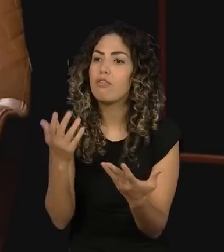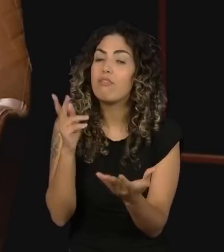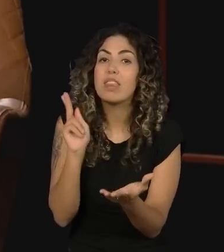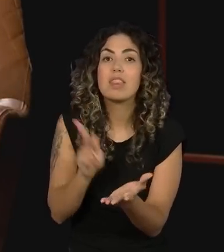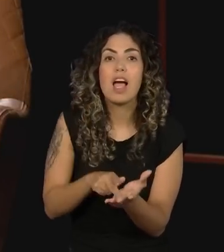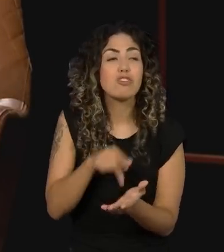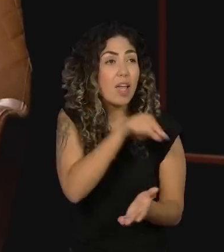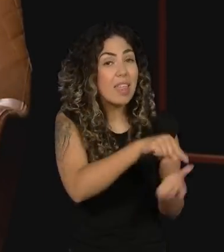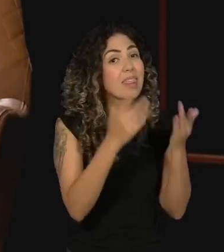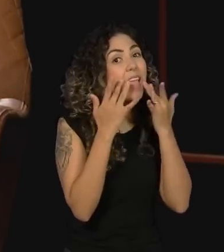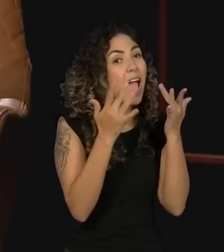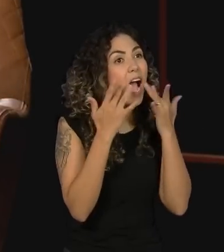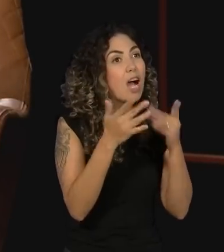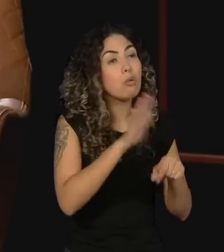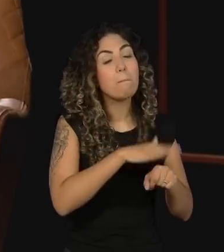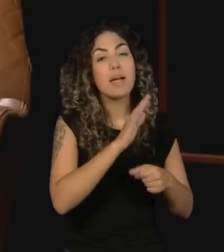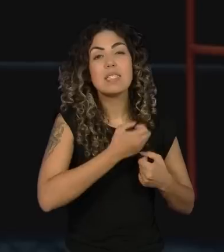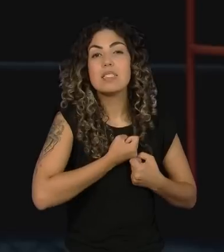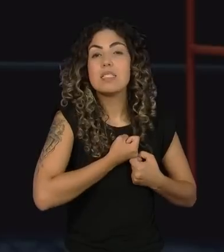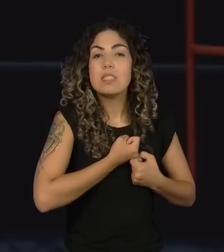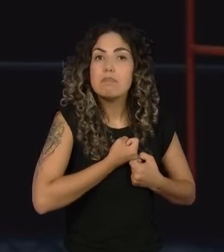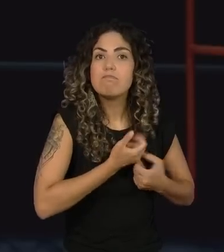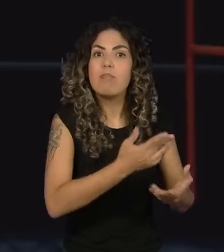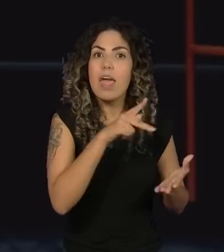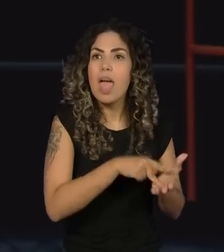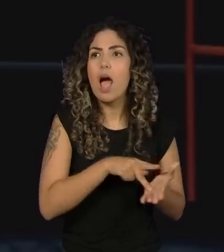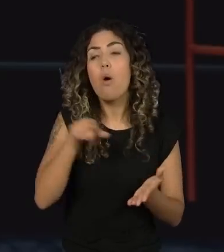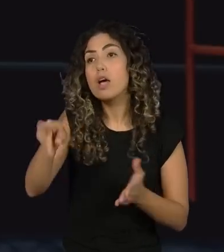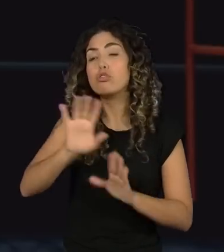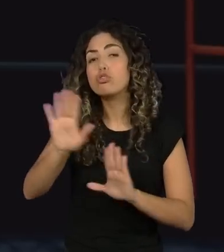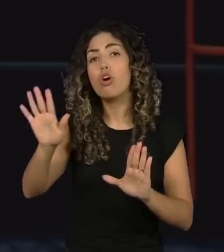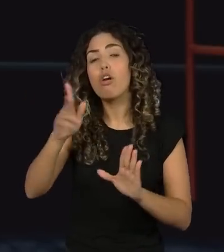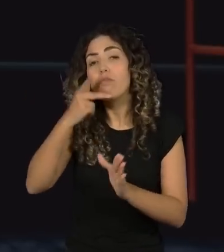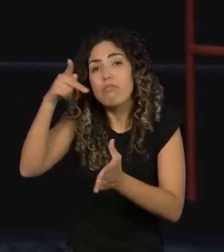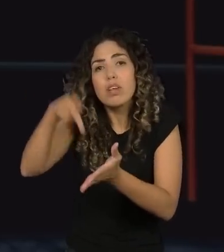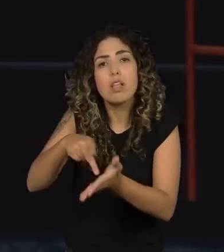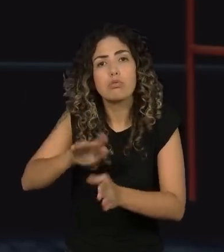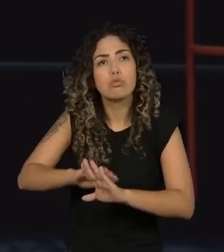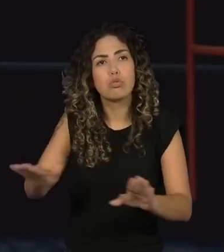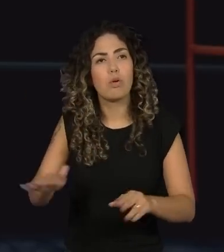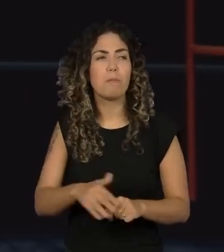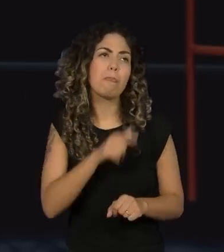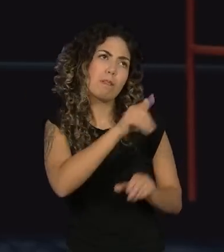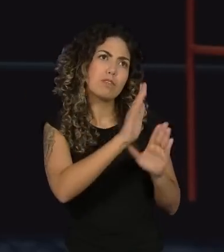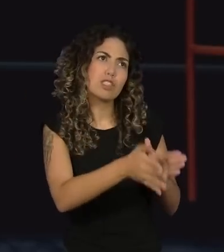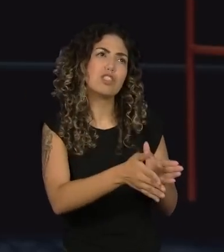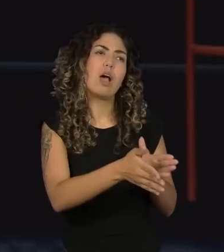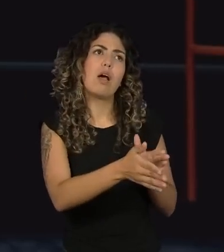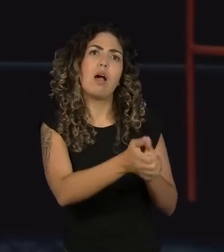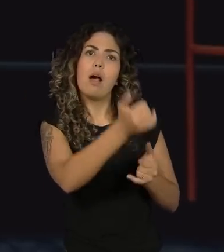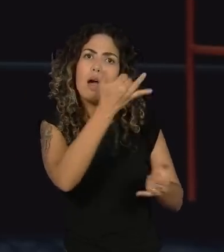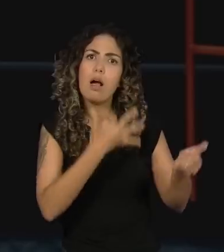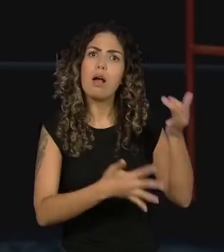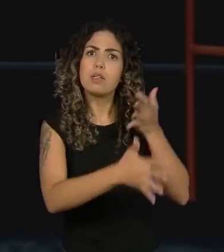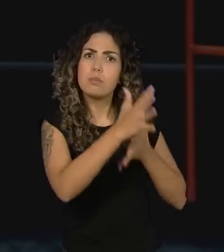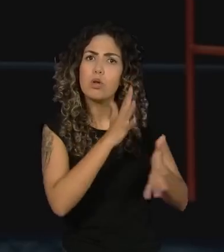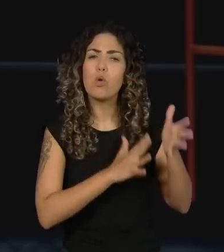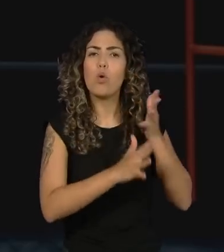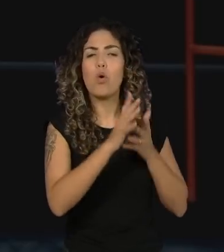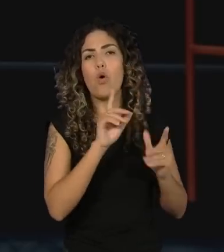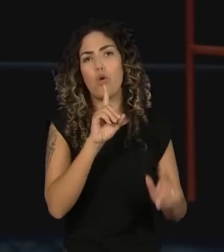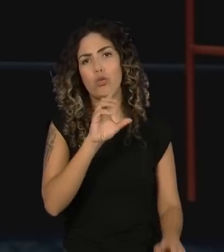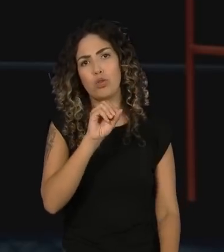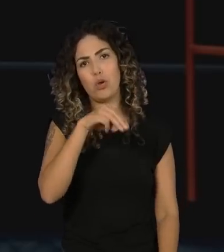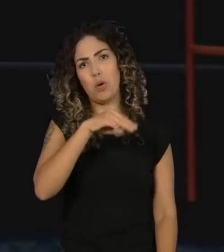no teatro. Aqui é mais sinceridade. Bom, você citou dezenas de vezes essa grande referência para você, que é Domingos